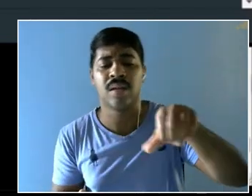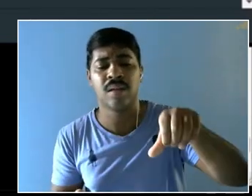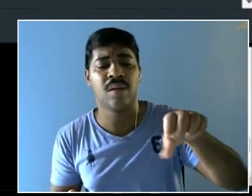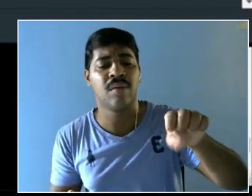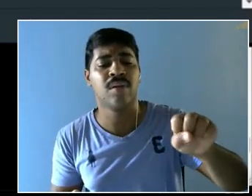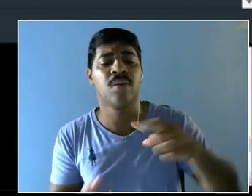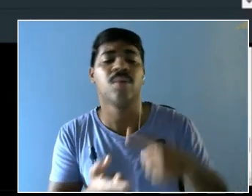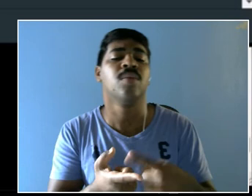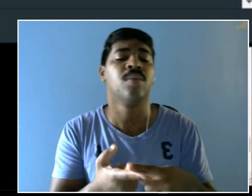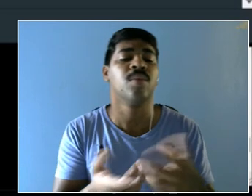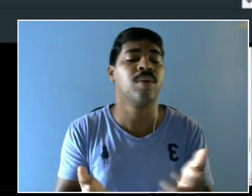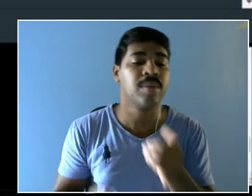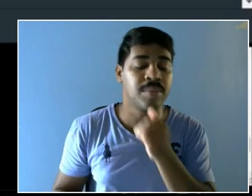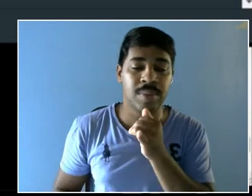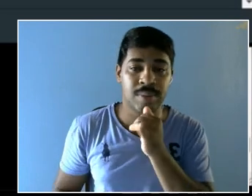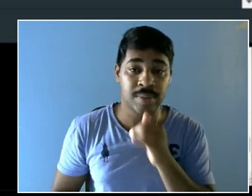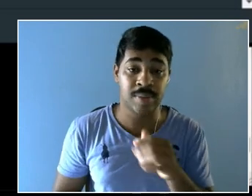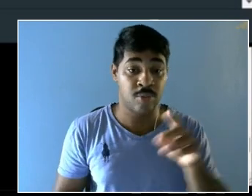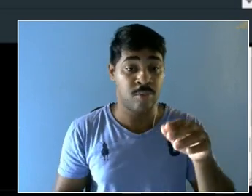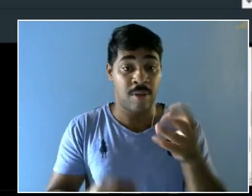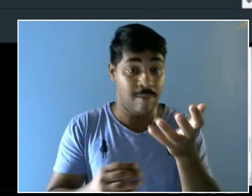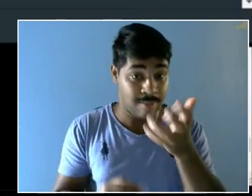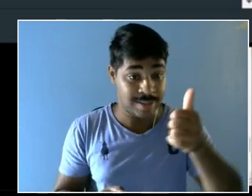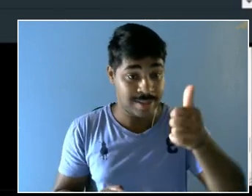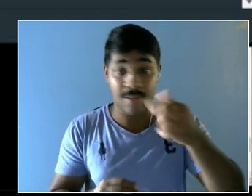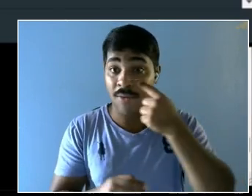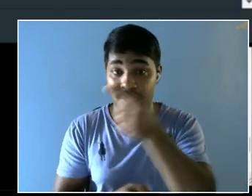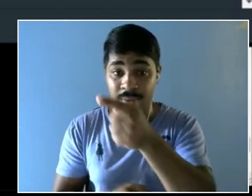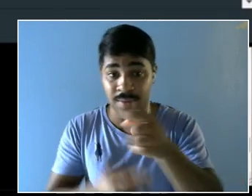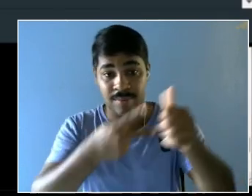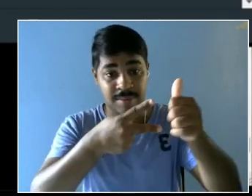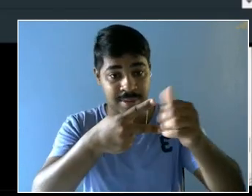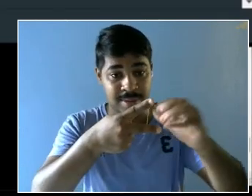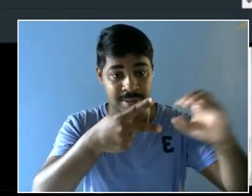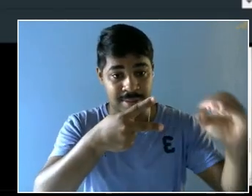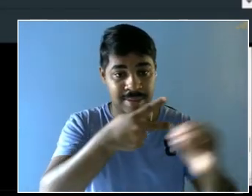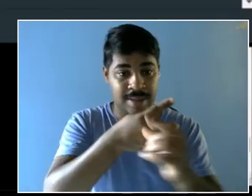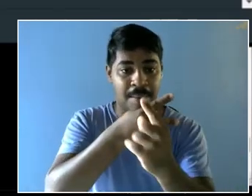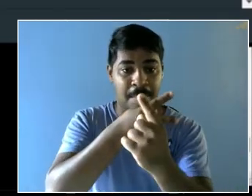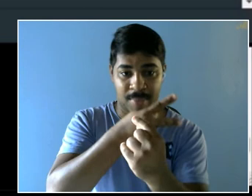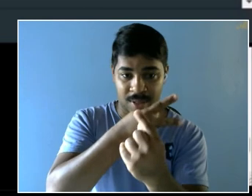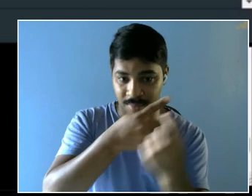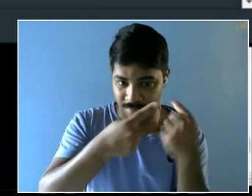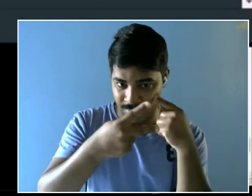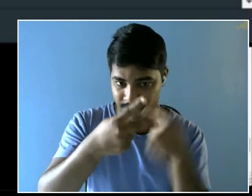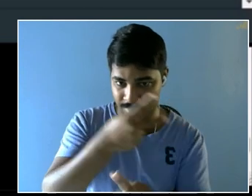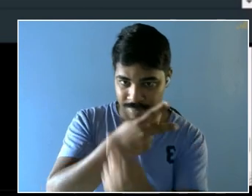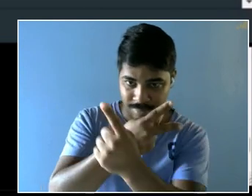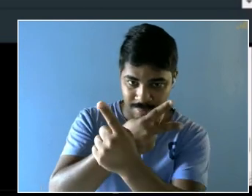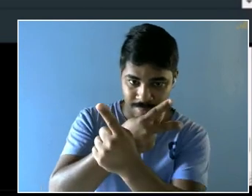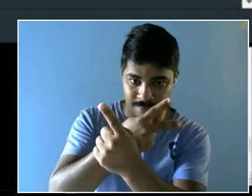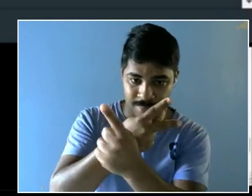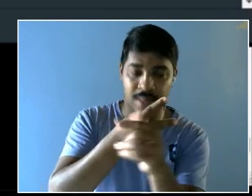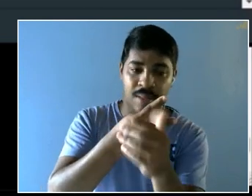chegar em 98. Então 98 é menor do que 100? Verdadeiro. Escreveu 98. Contador recebe contador mais 2,